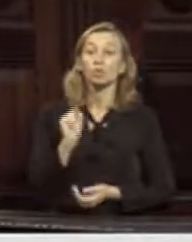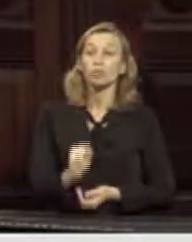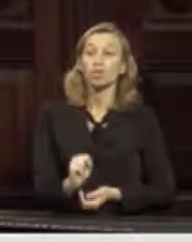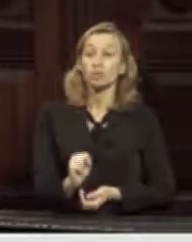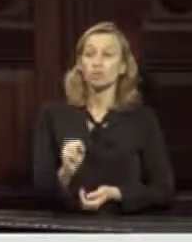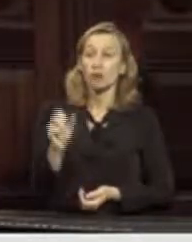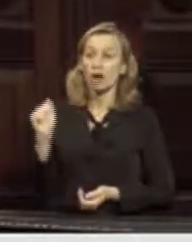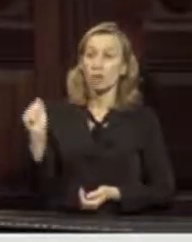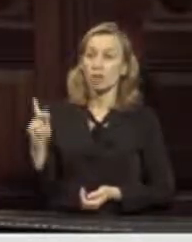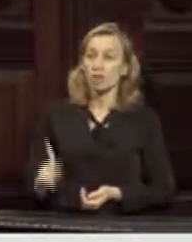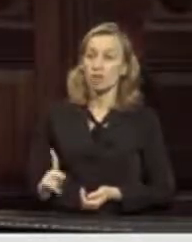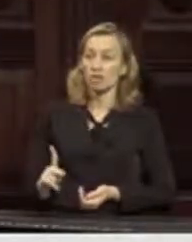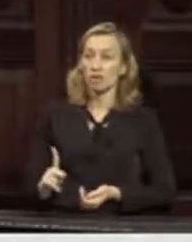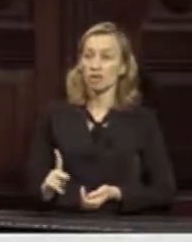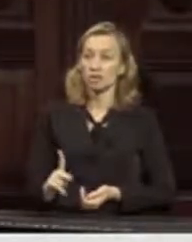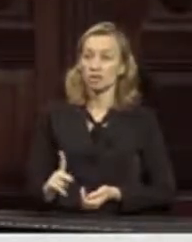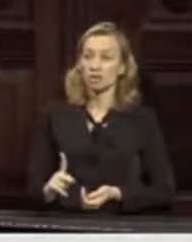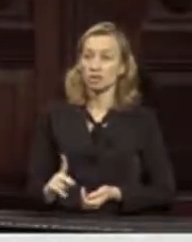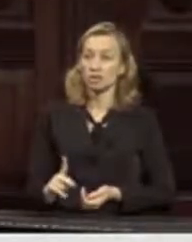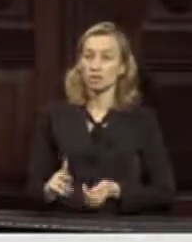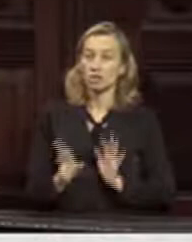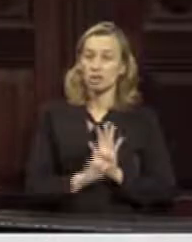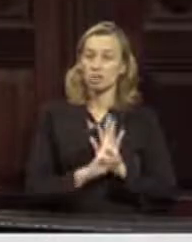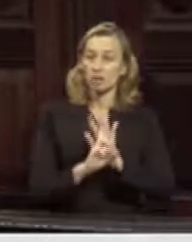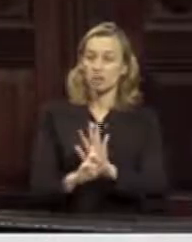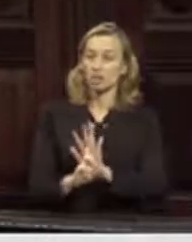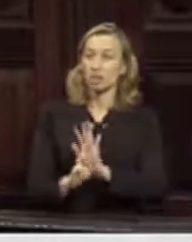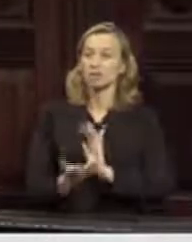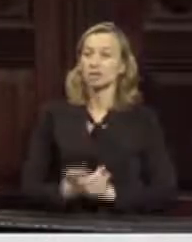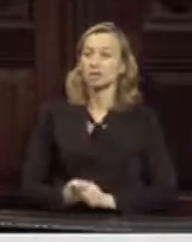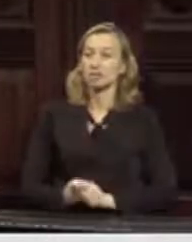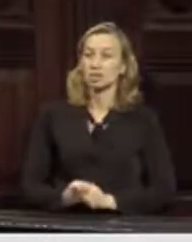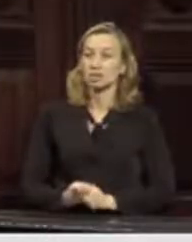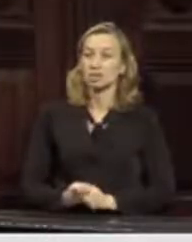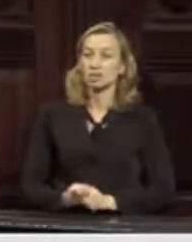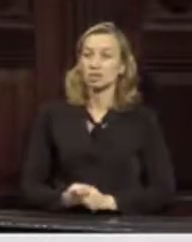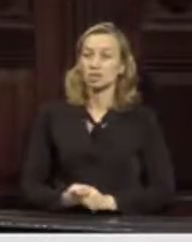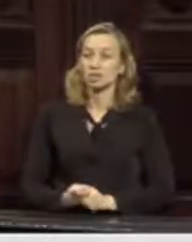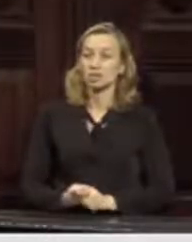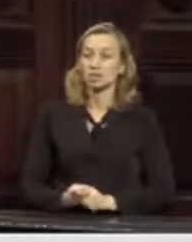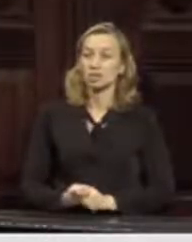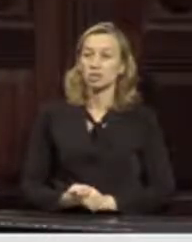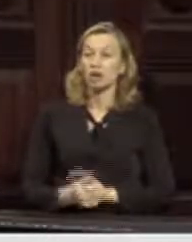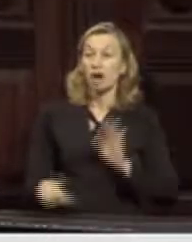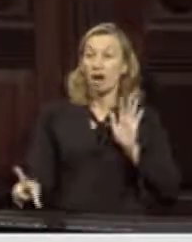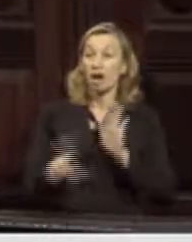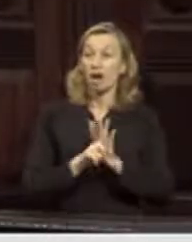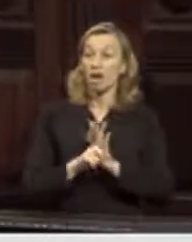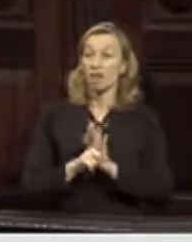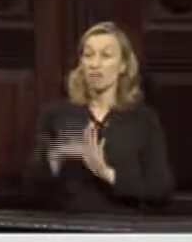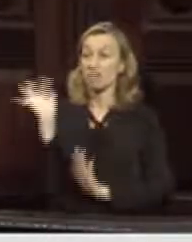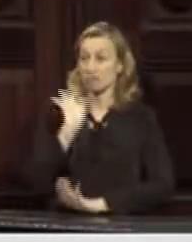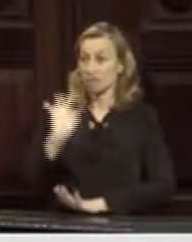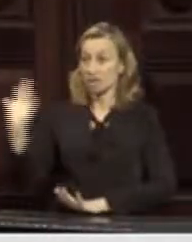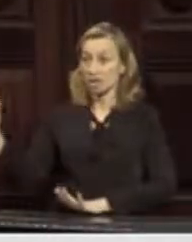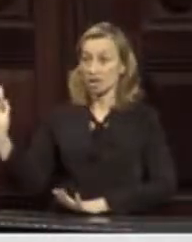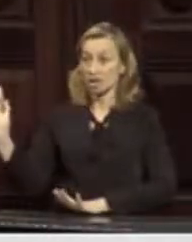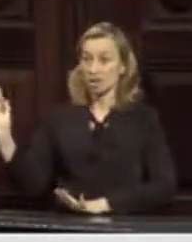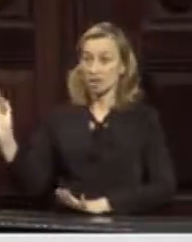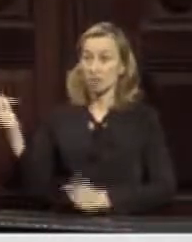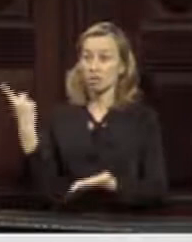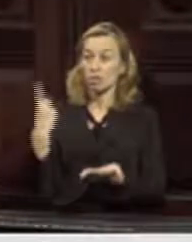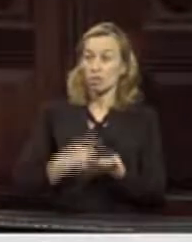aprovado representasse verdadeiramente o piso, não ficando sujeito à lei federal, convenção ou